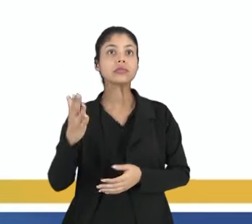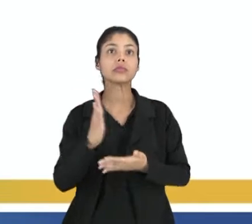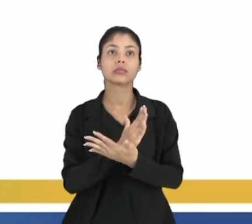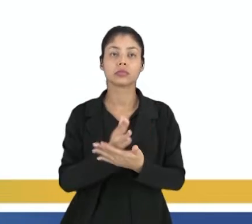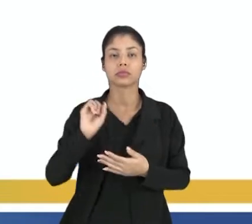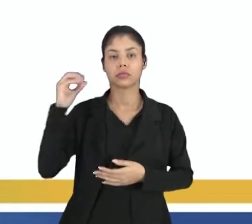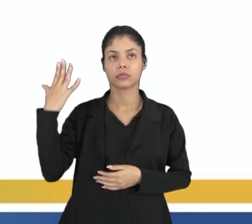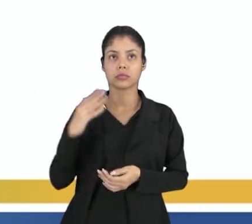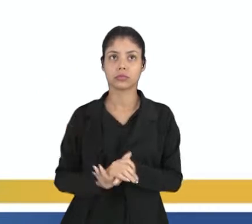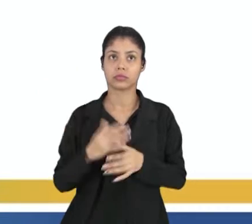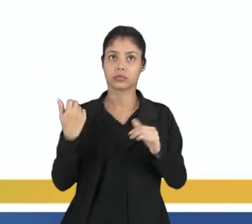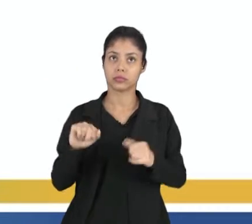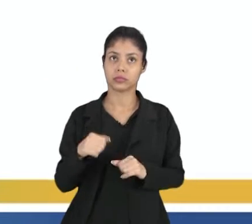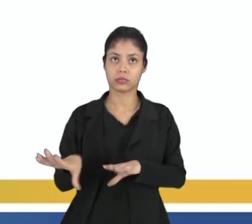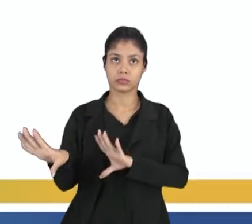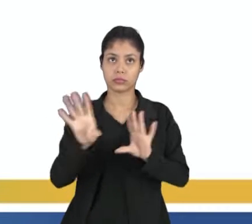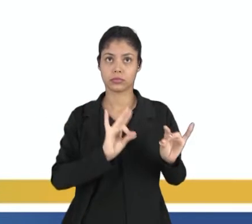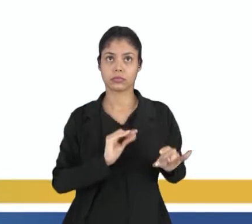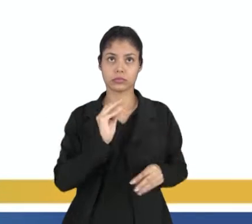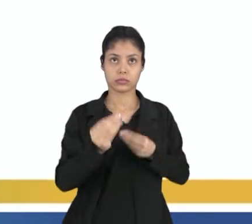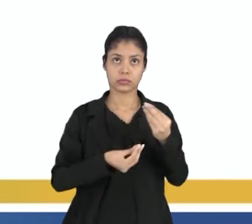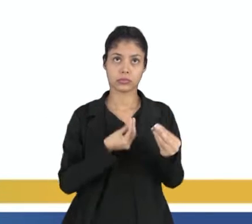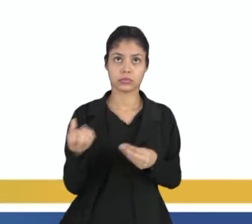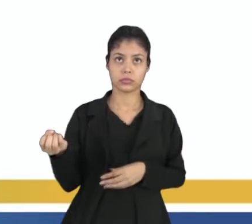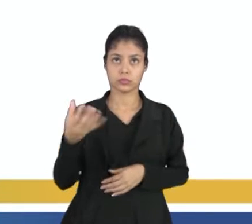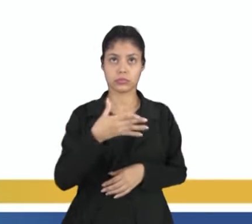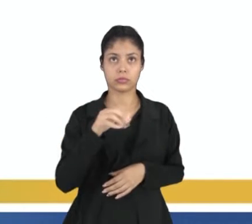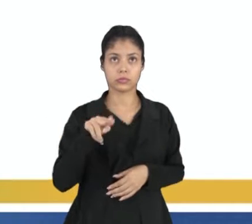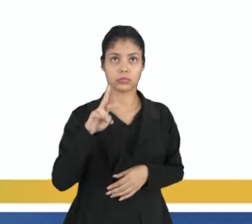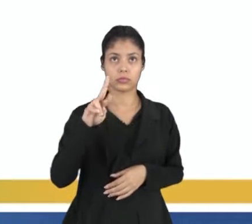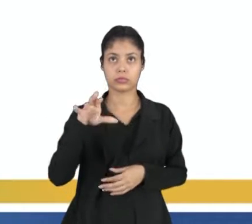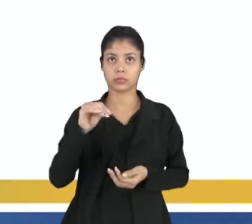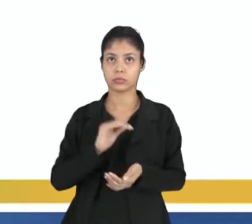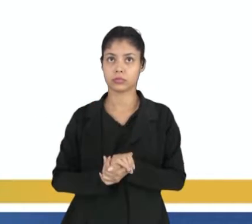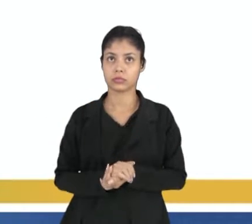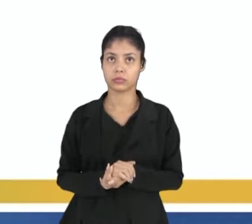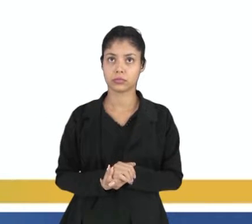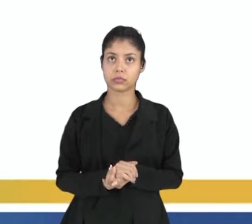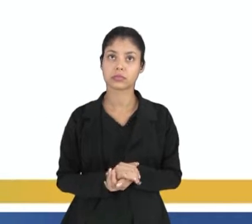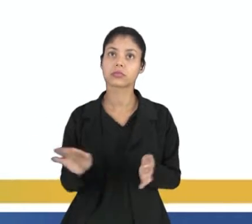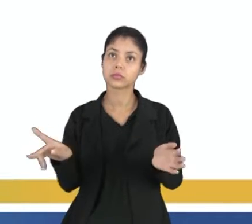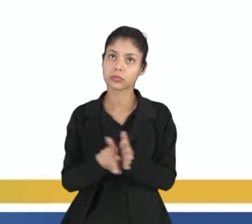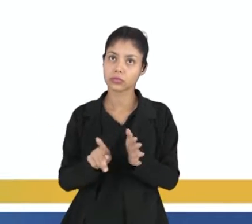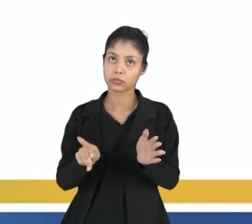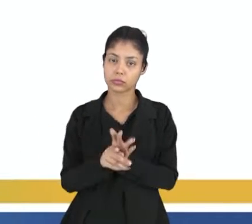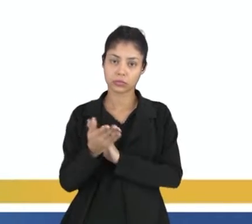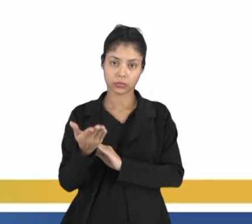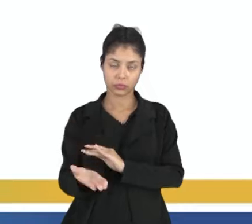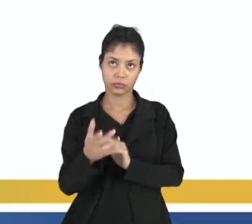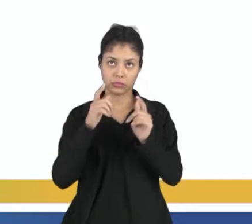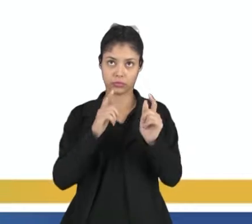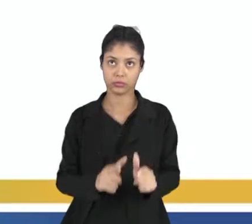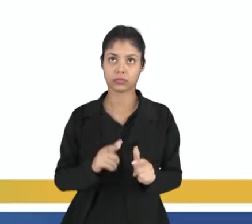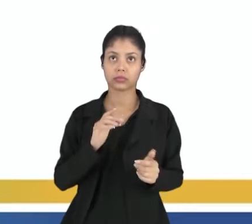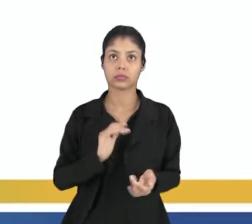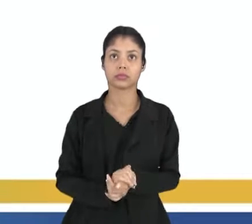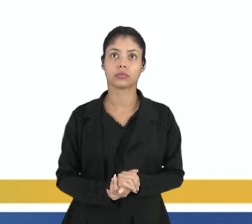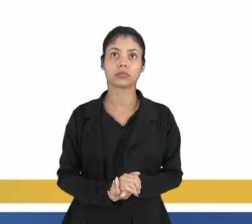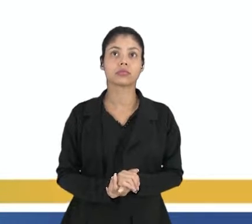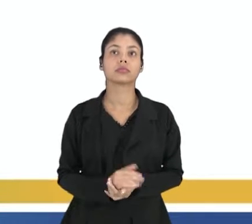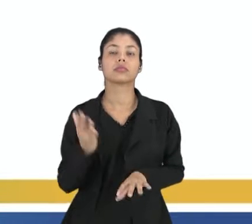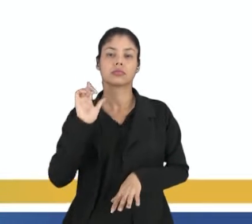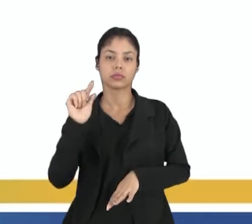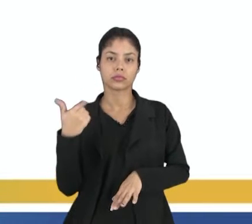alguns acontecimentos e é necessário retratar como é o novo cenário de determinado